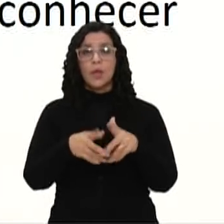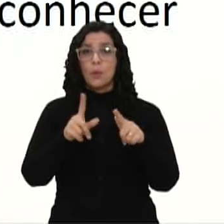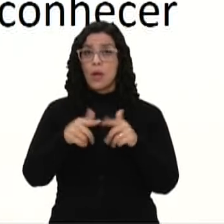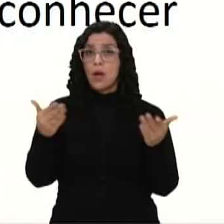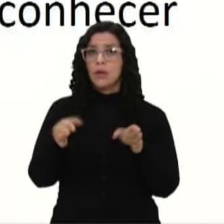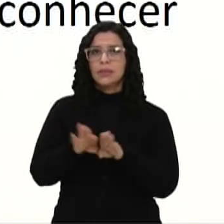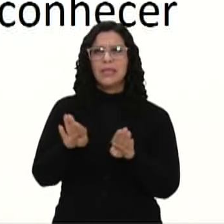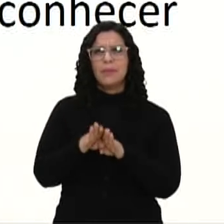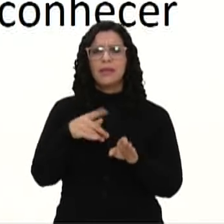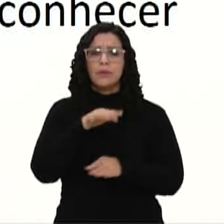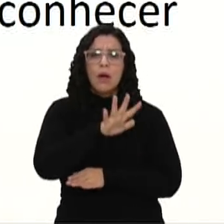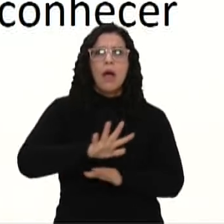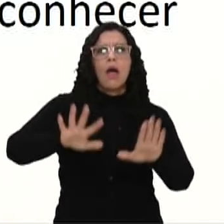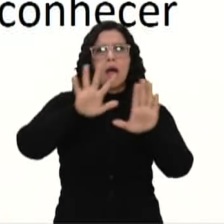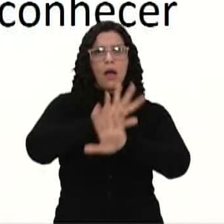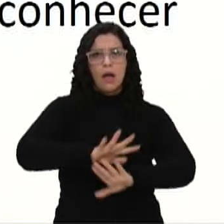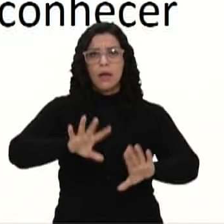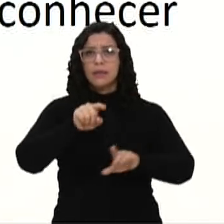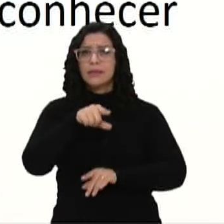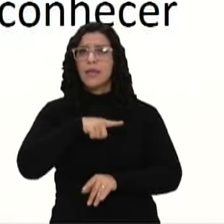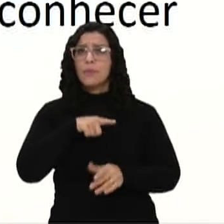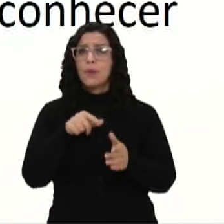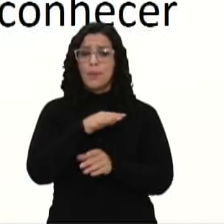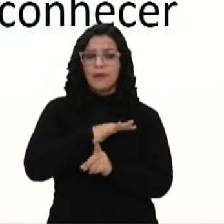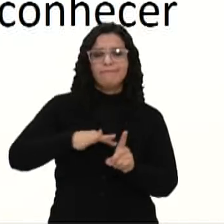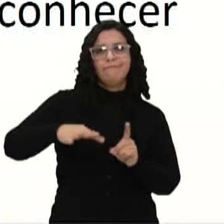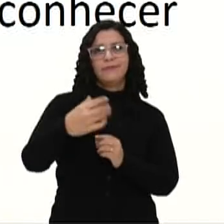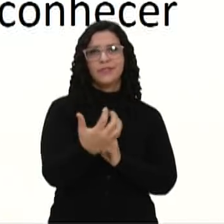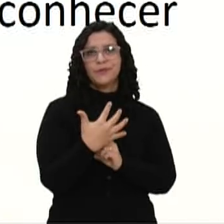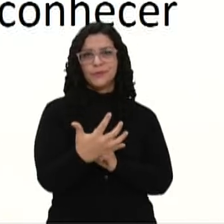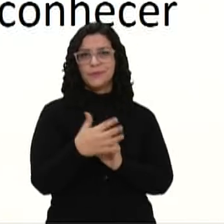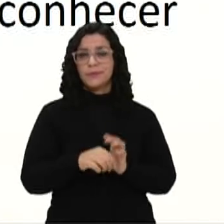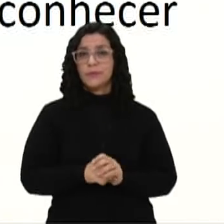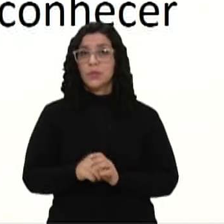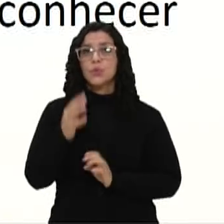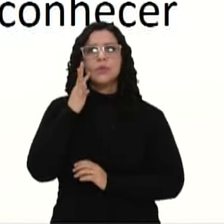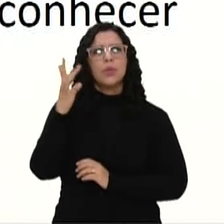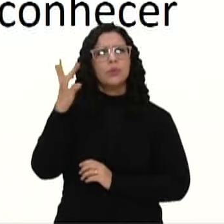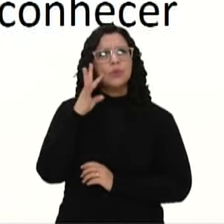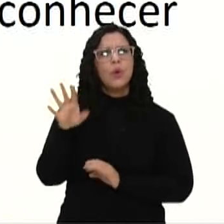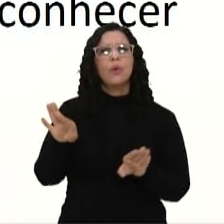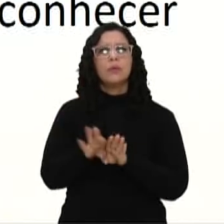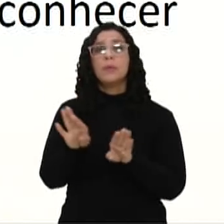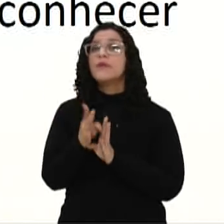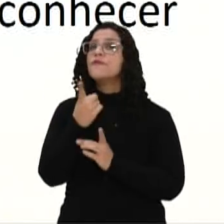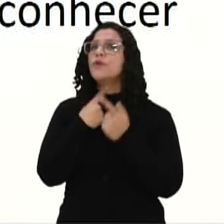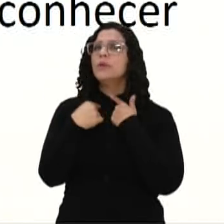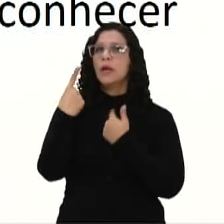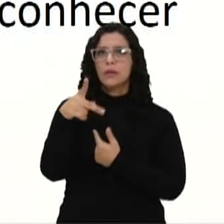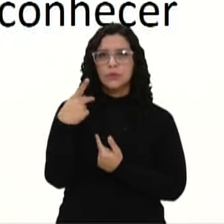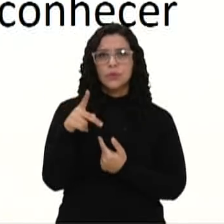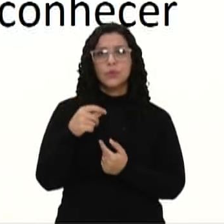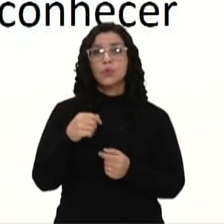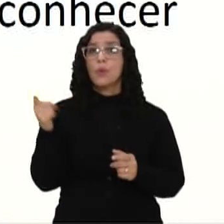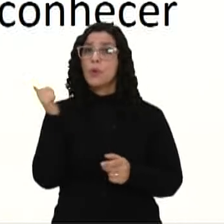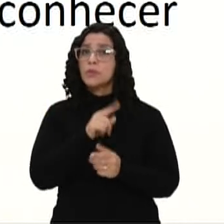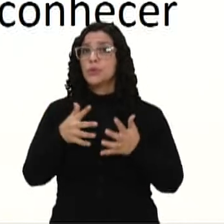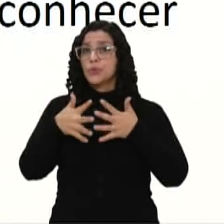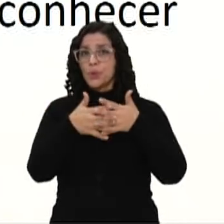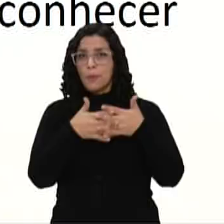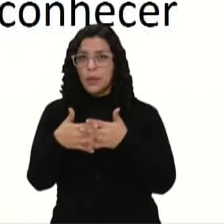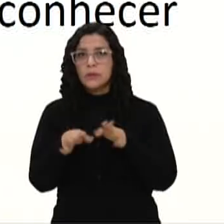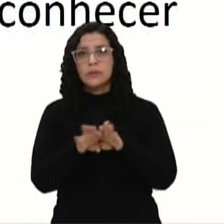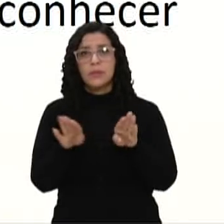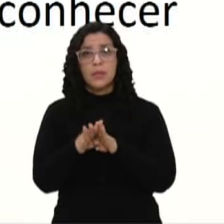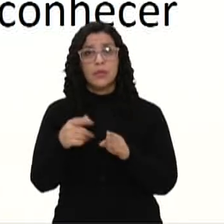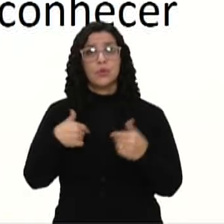para se encaixar na superficialidade que te rodeia. Os teus sonhos e as tuas ambições, a tua complexidade